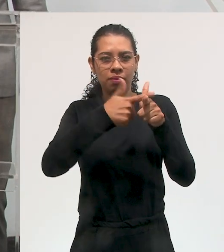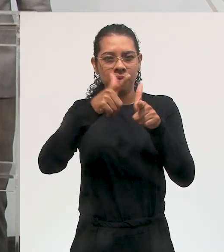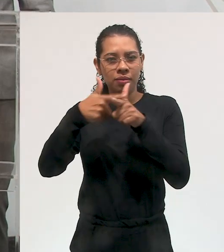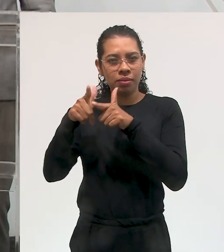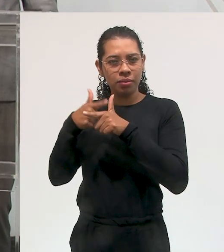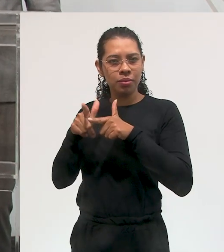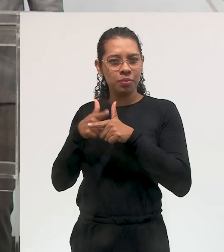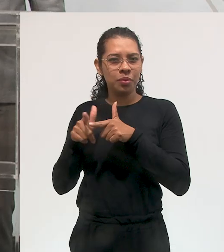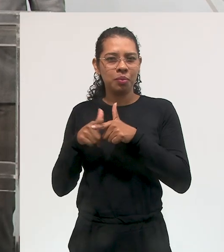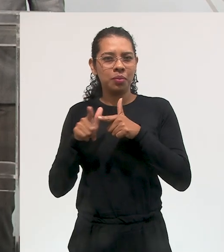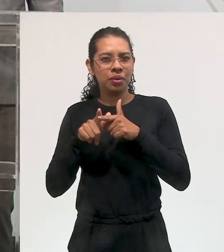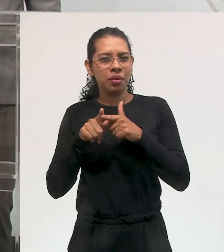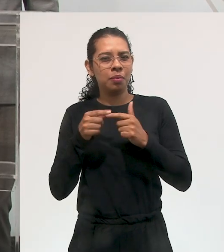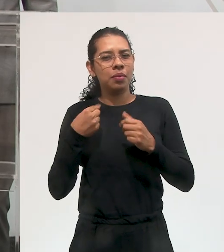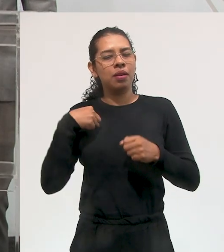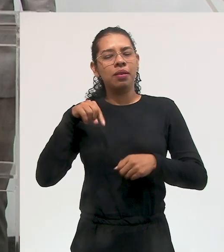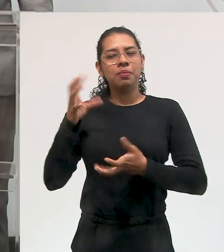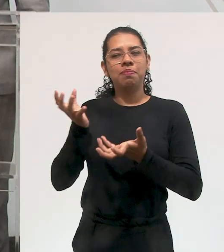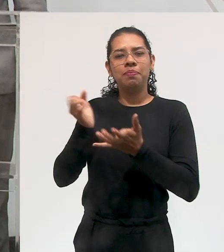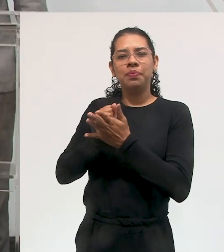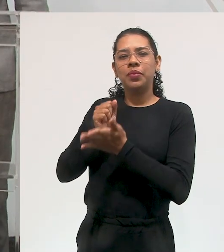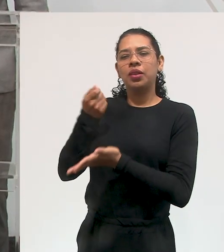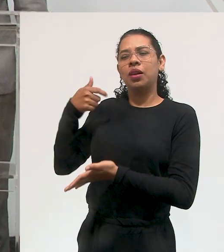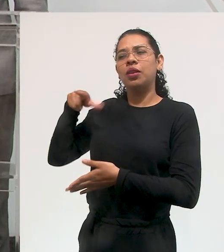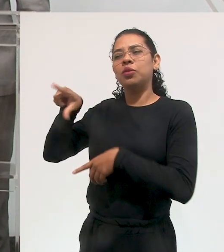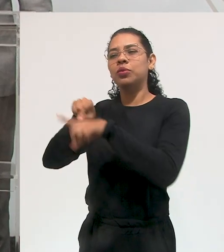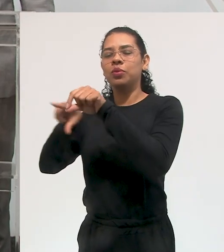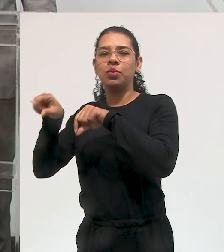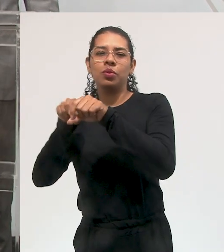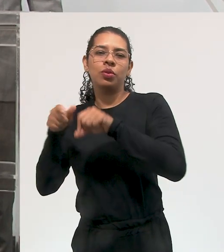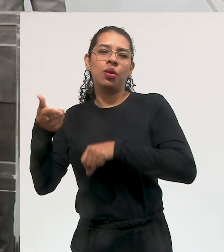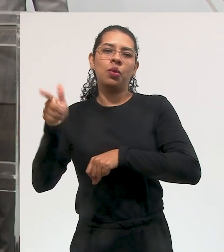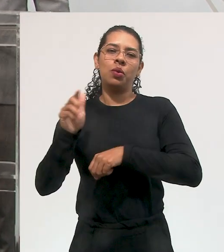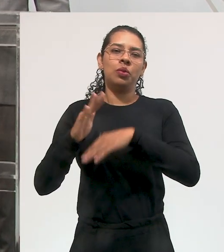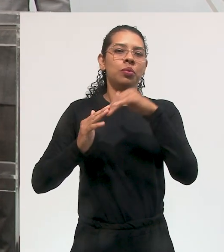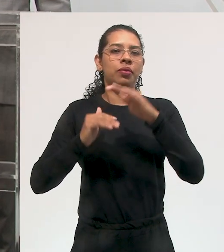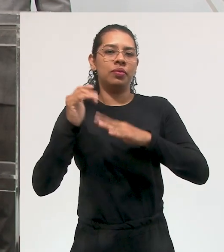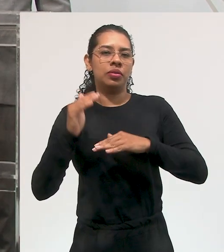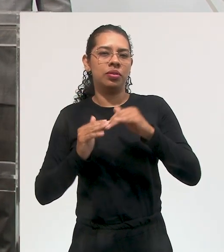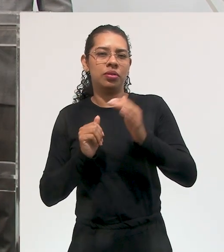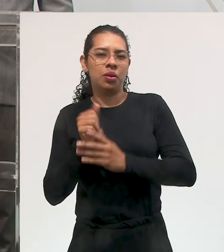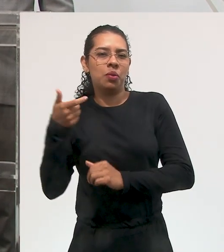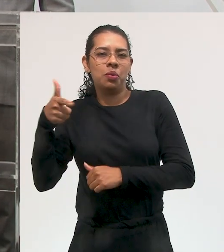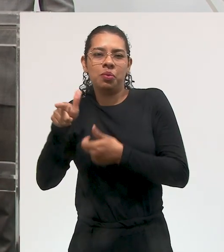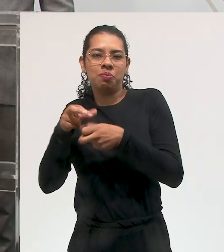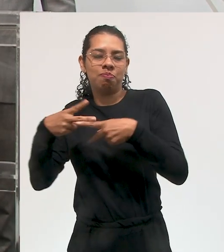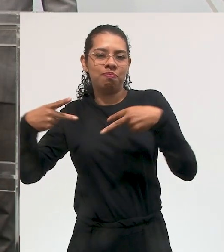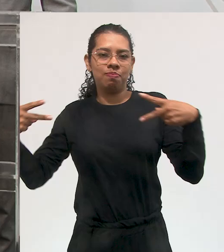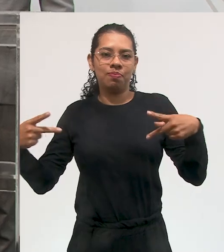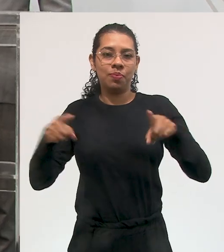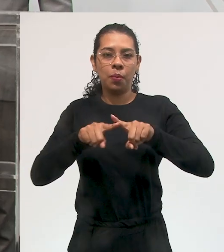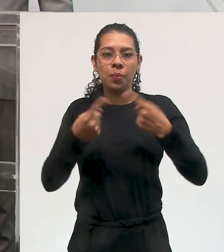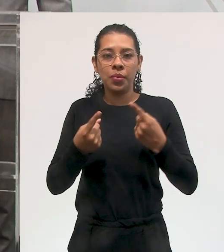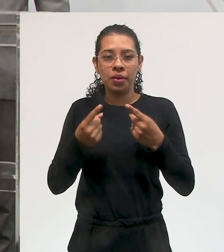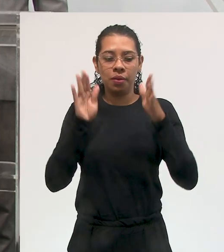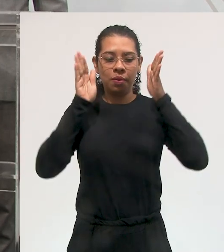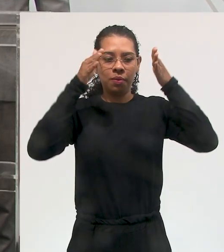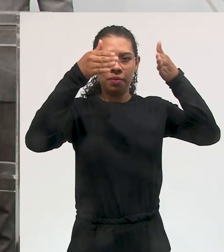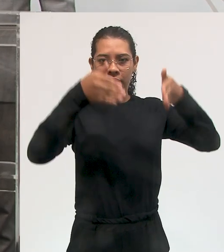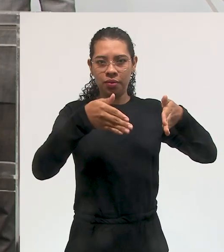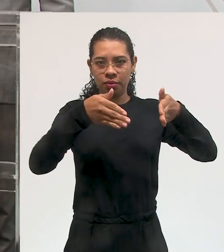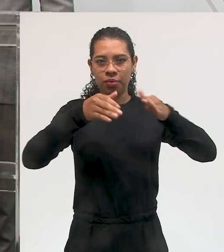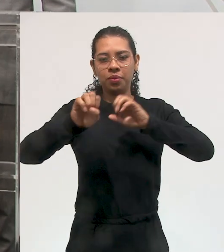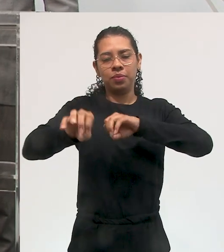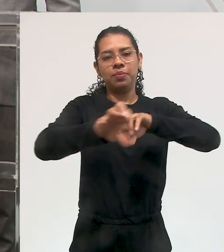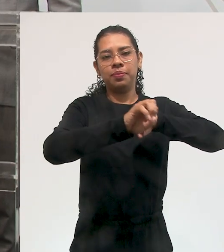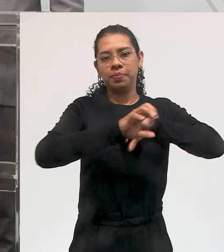E não, pessoal, a educação ela é fundamental, ela é importantíssima e é o caminho, sim, de a gente